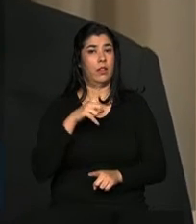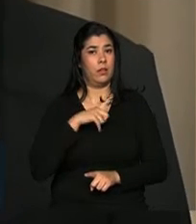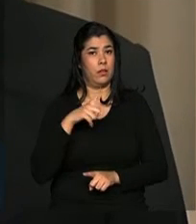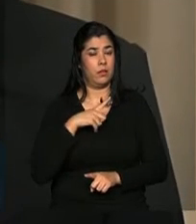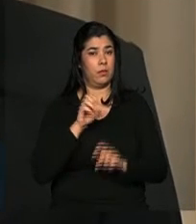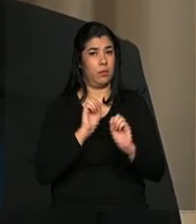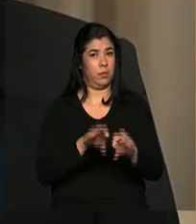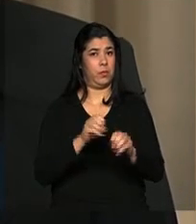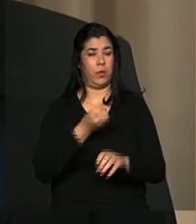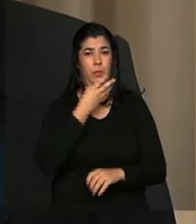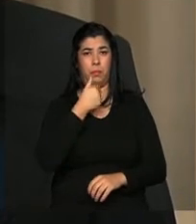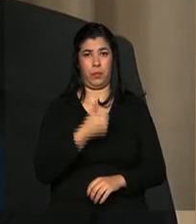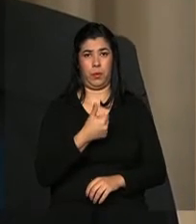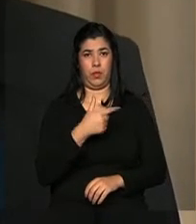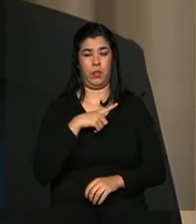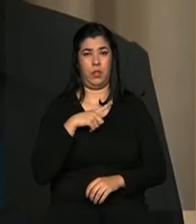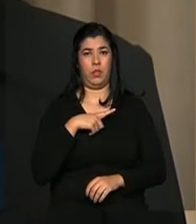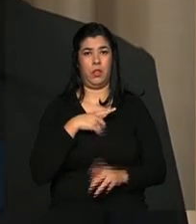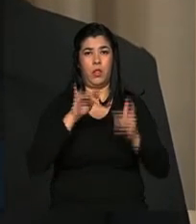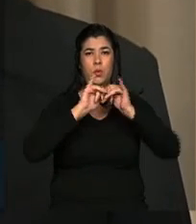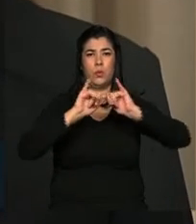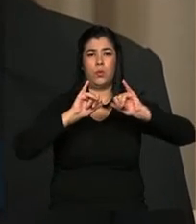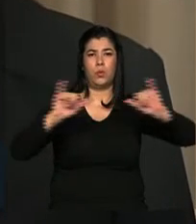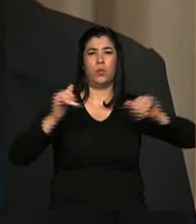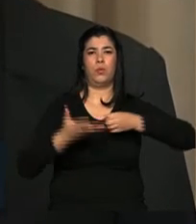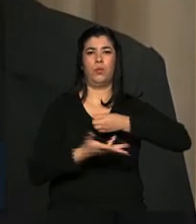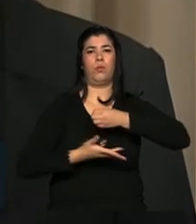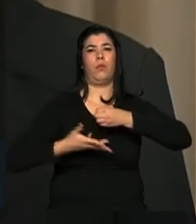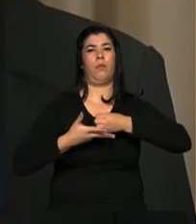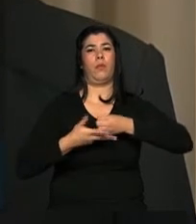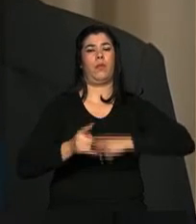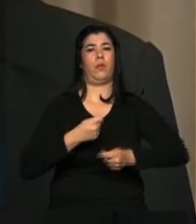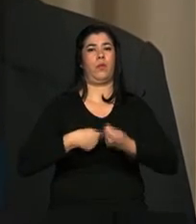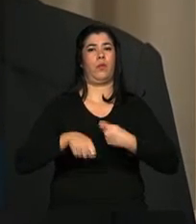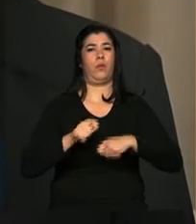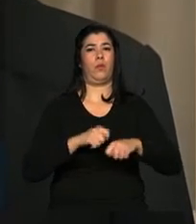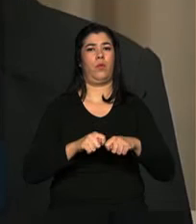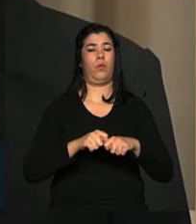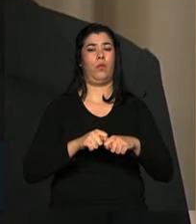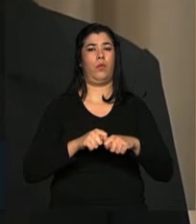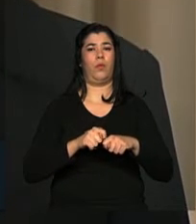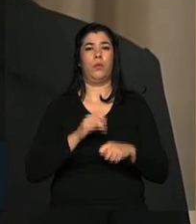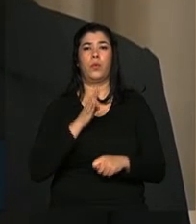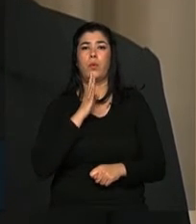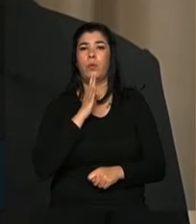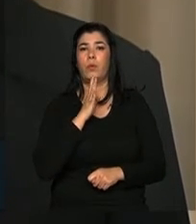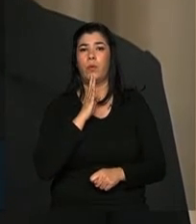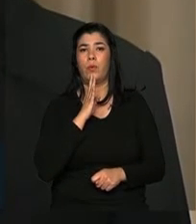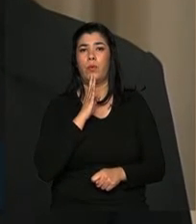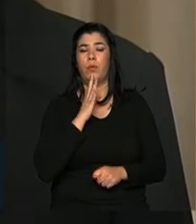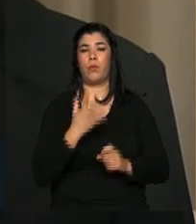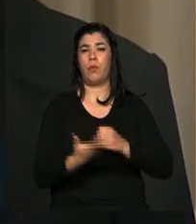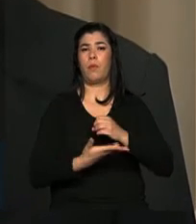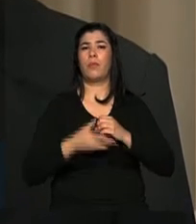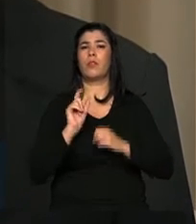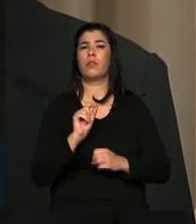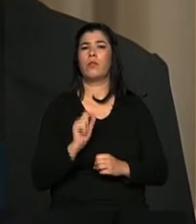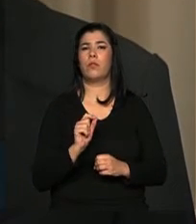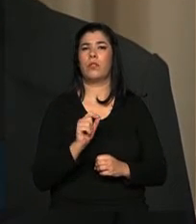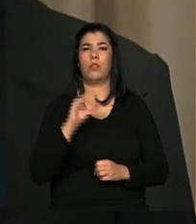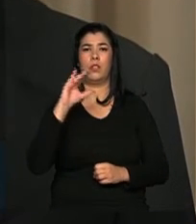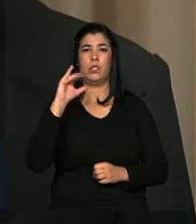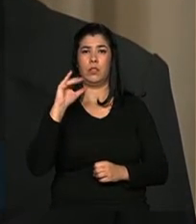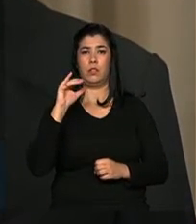qualidade, estamos lançando as bases para uma economia do conhecimento fundamentada na ciência, na tecnologia e